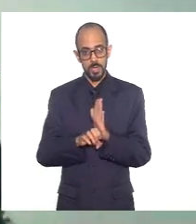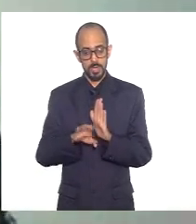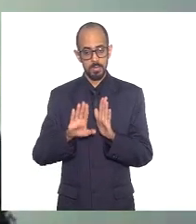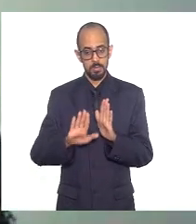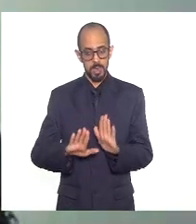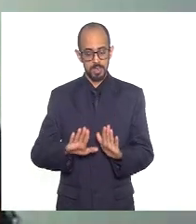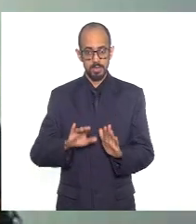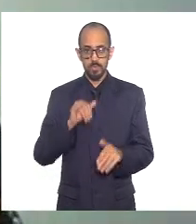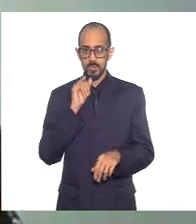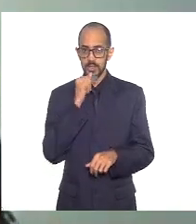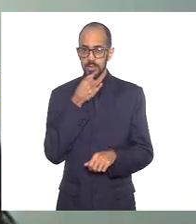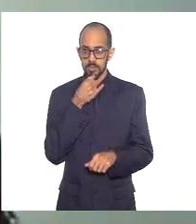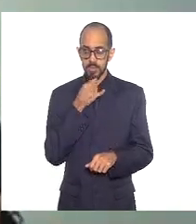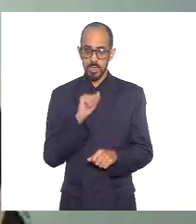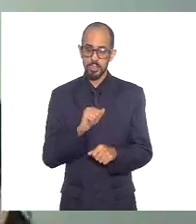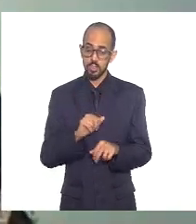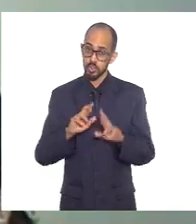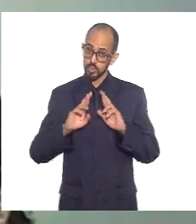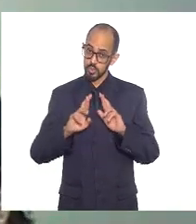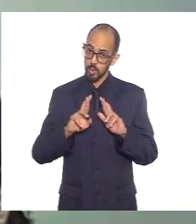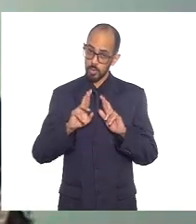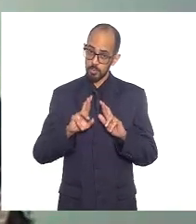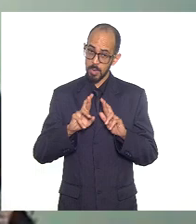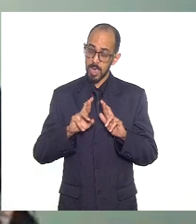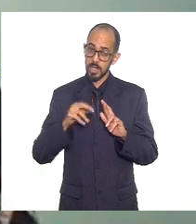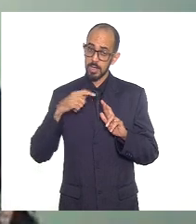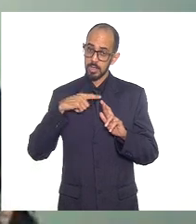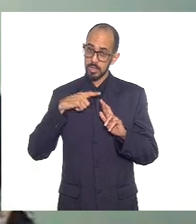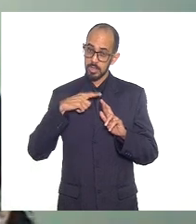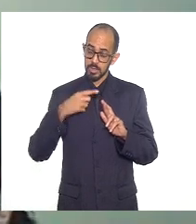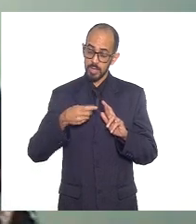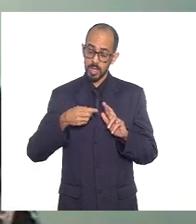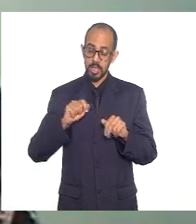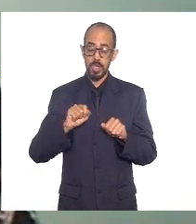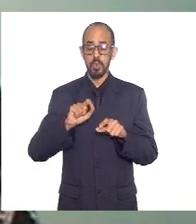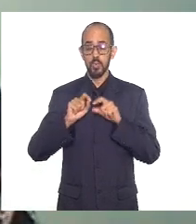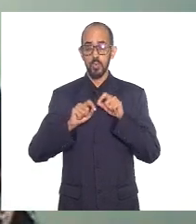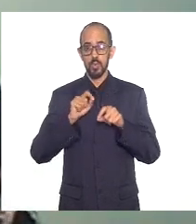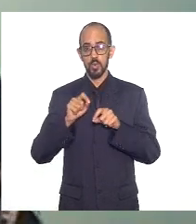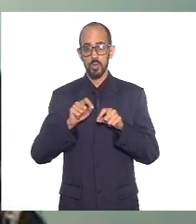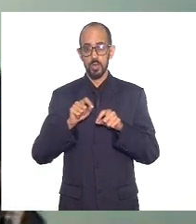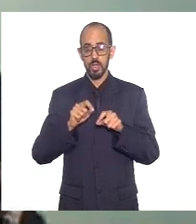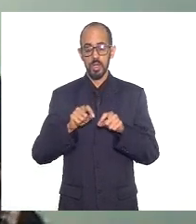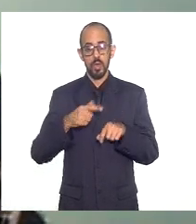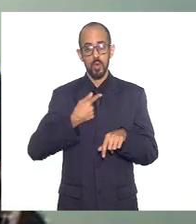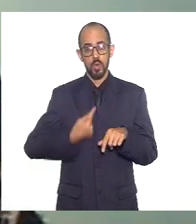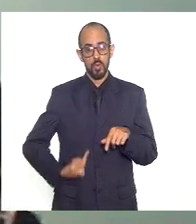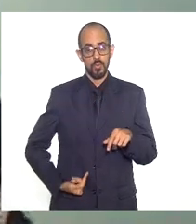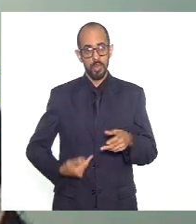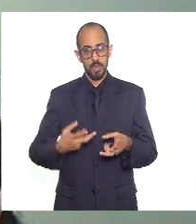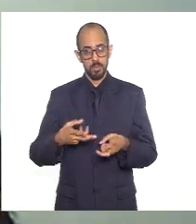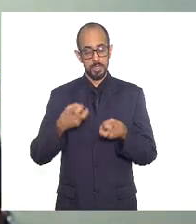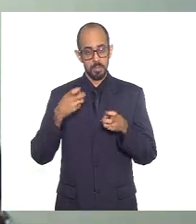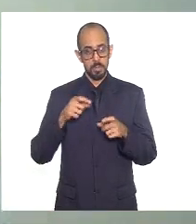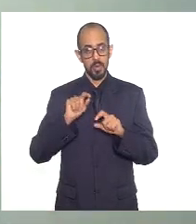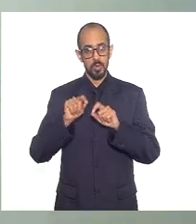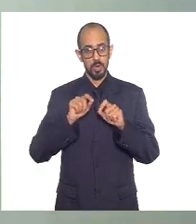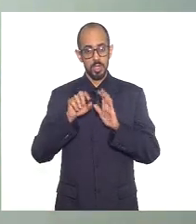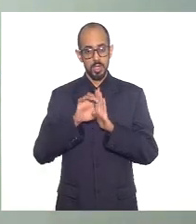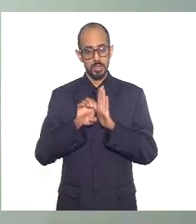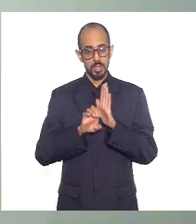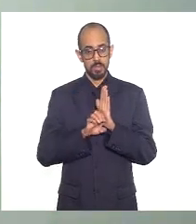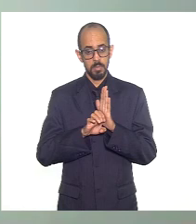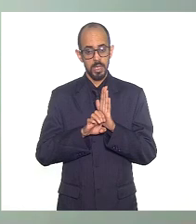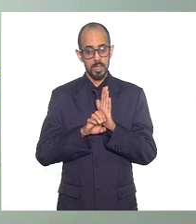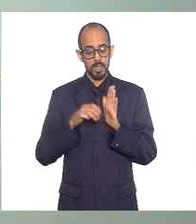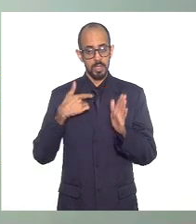mas, lamentavelmente, eu espero que tenha uma reconsideração por parte do governo, essa emenda que trata da